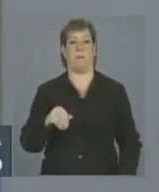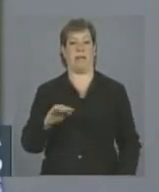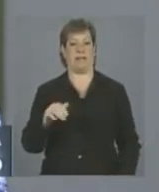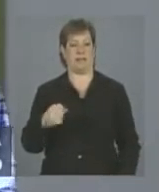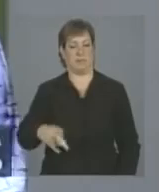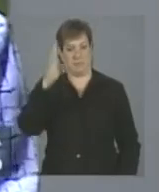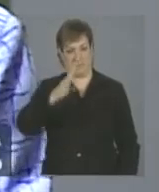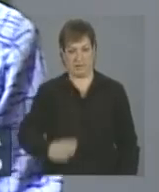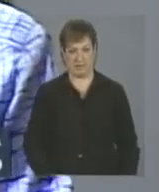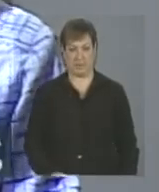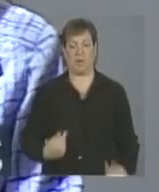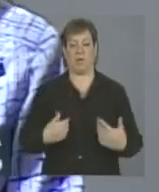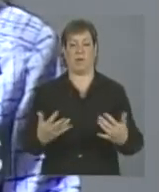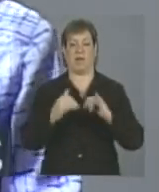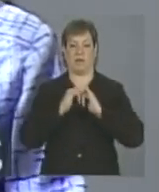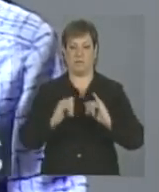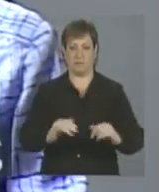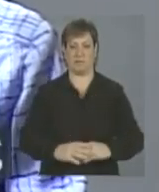quero dirigir